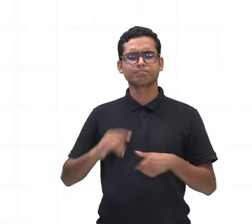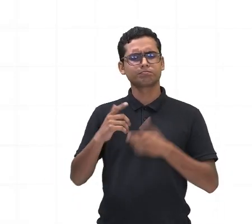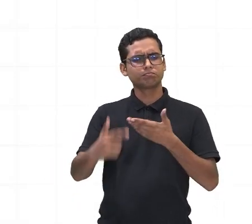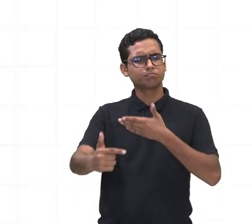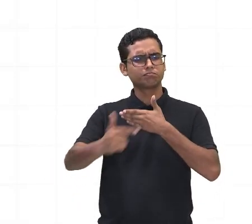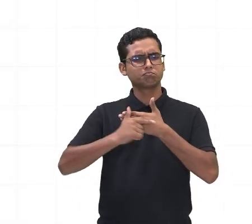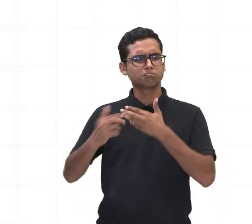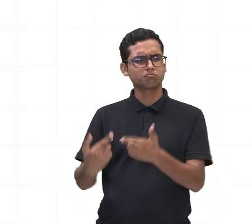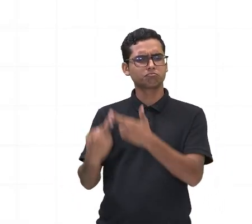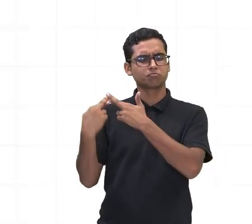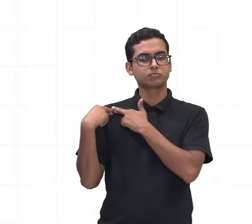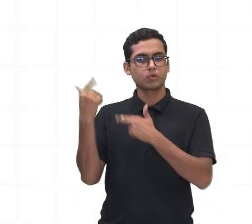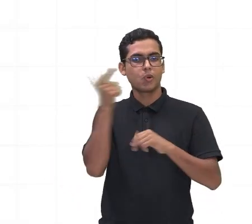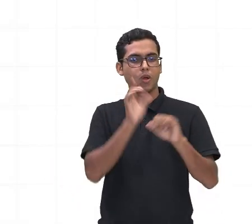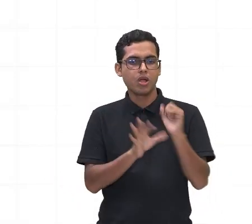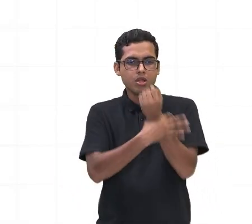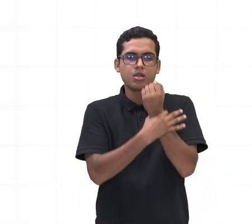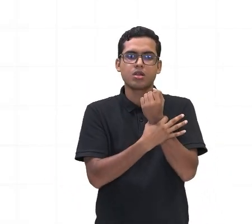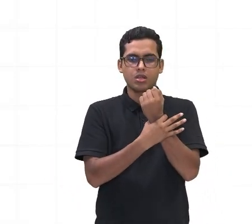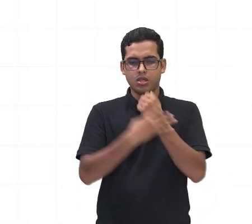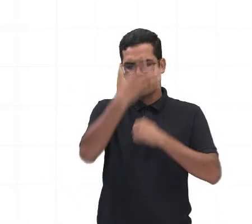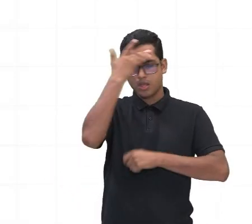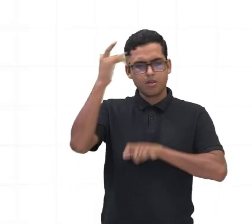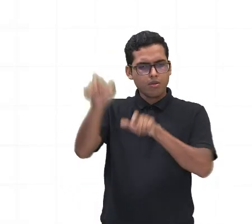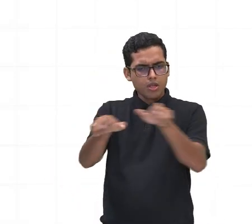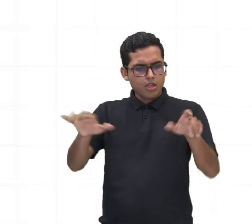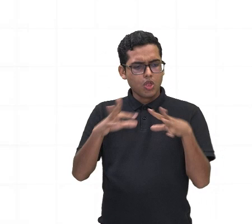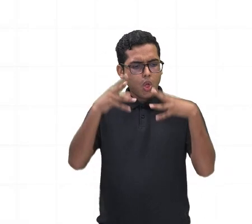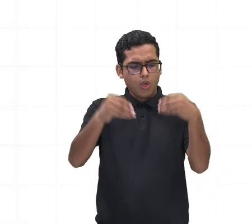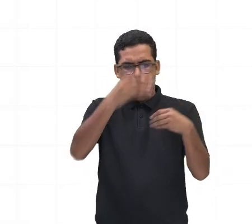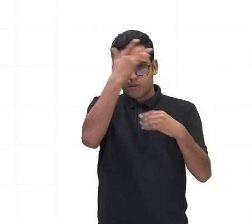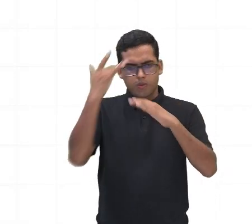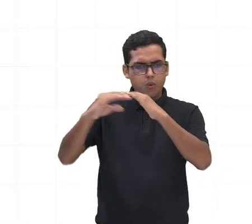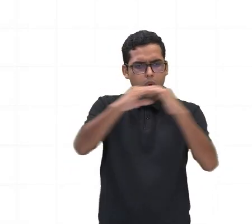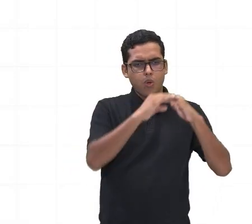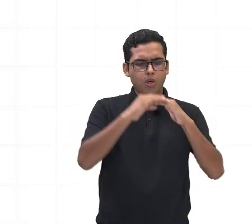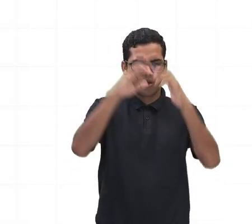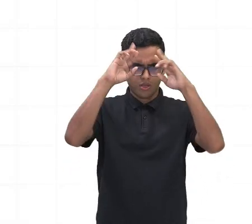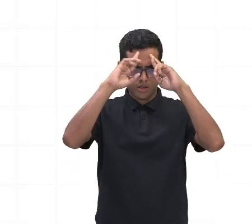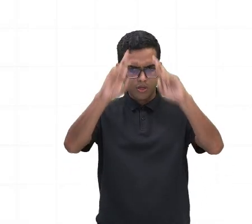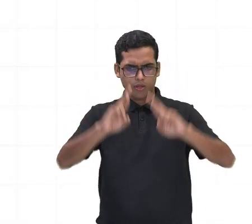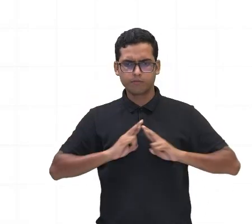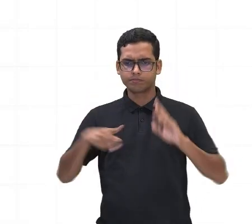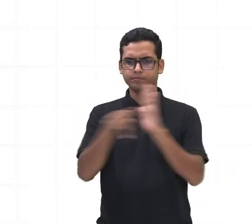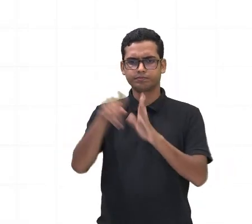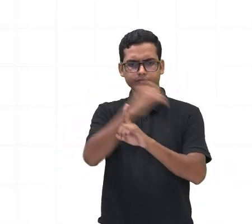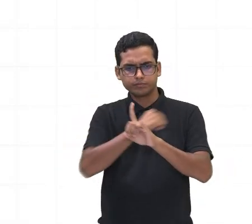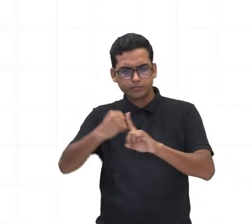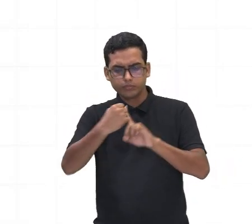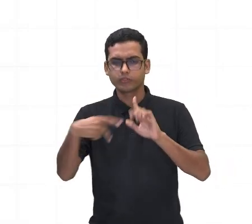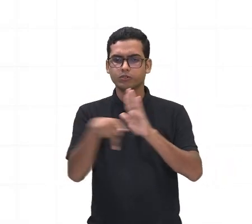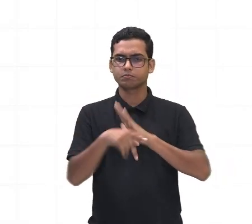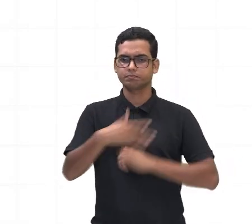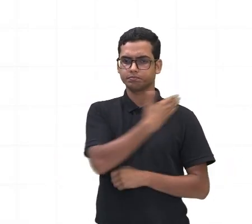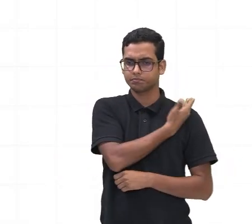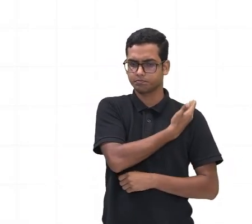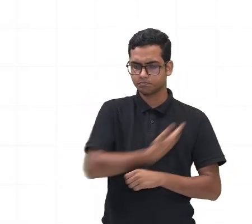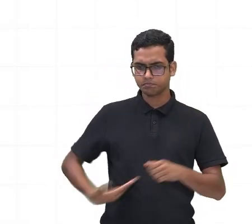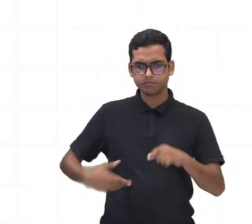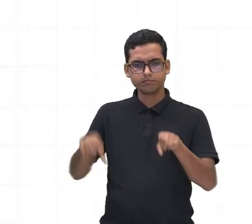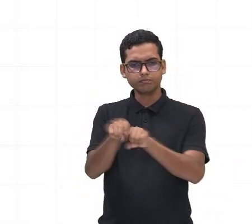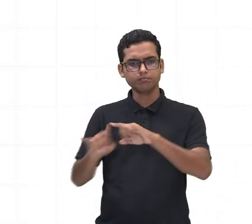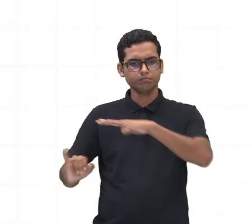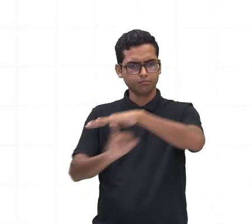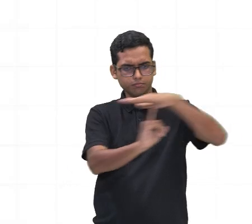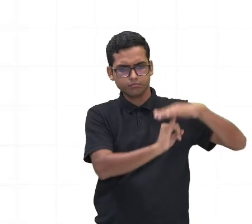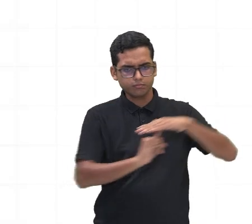e garantir que todos respeitem esses direitos na sociedade, Estado e as instituições, ao